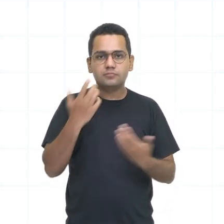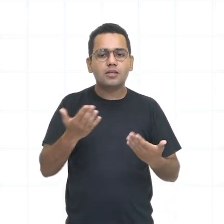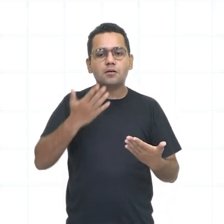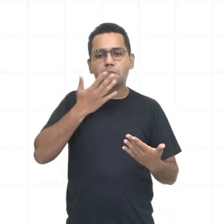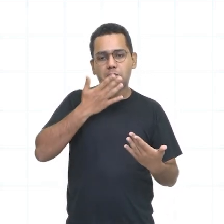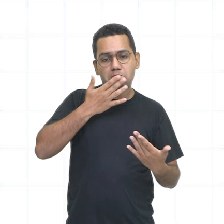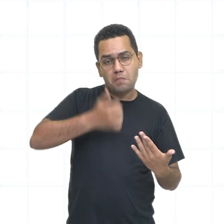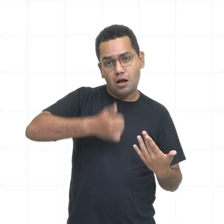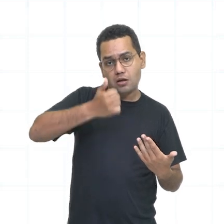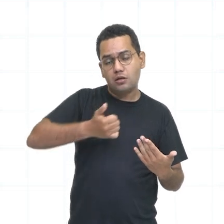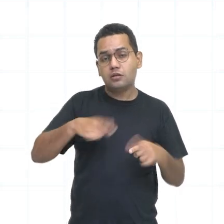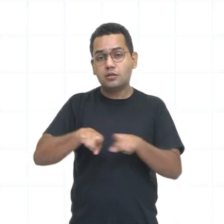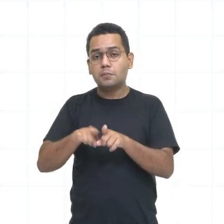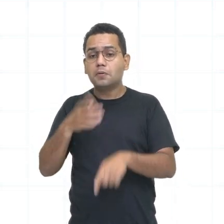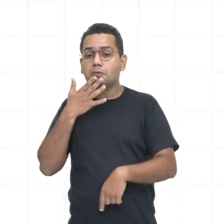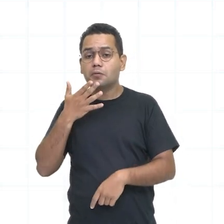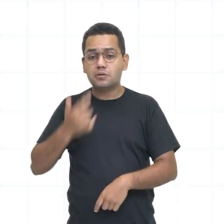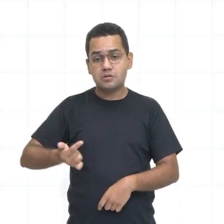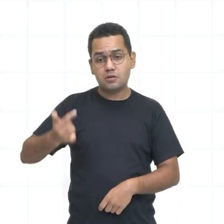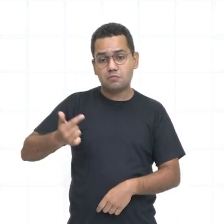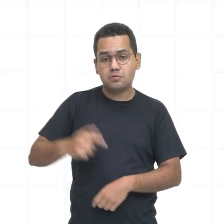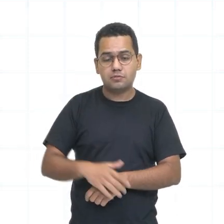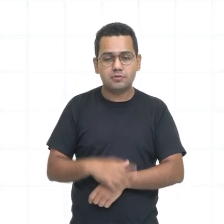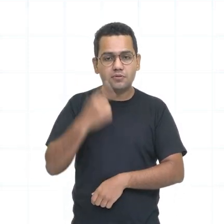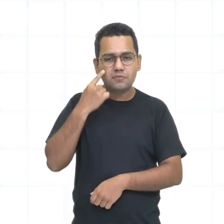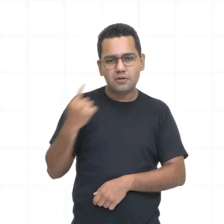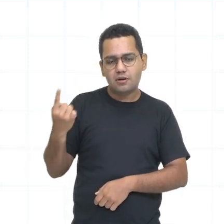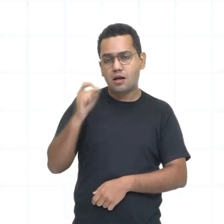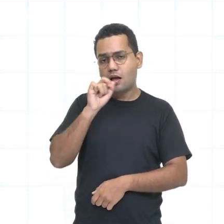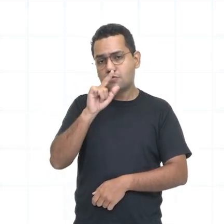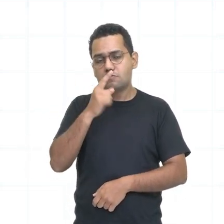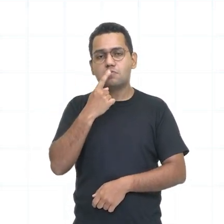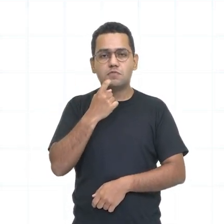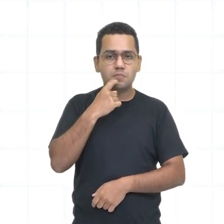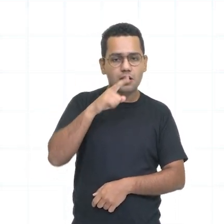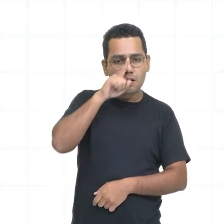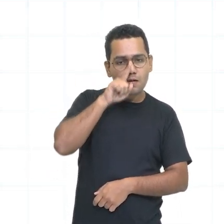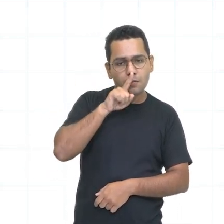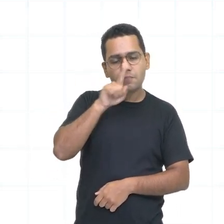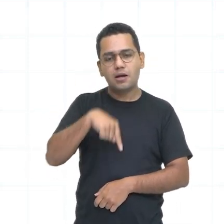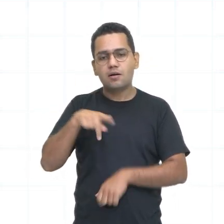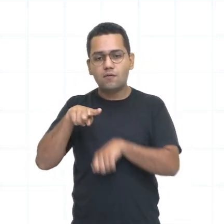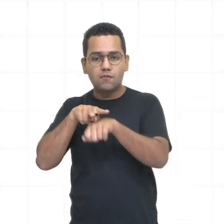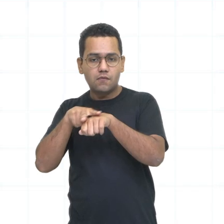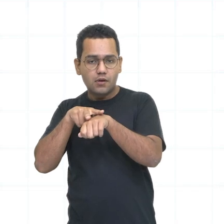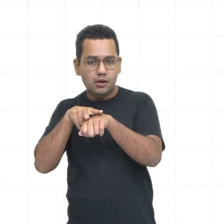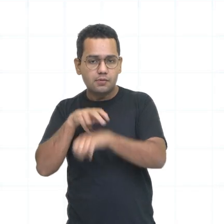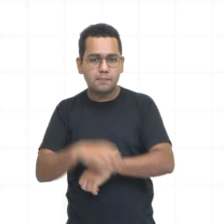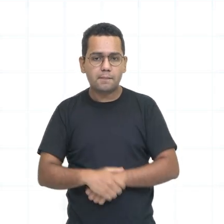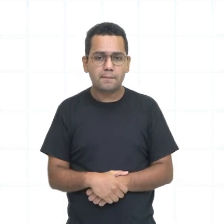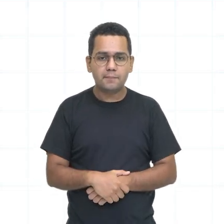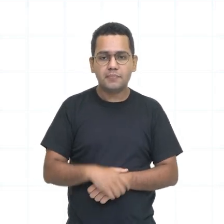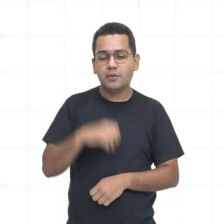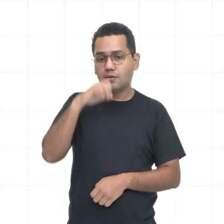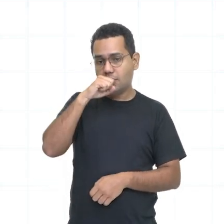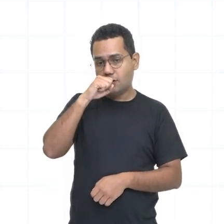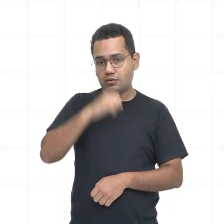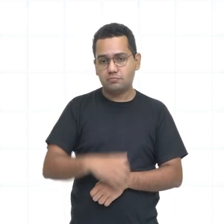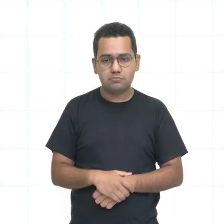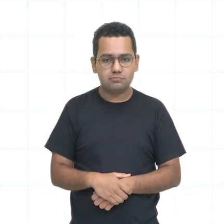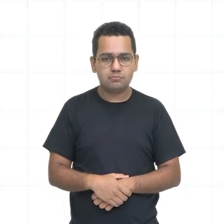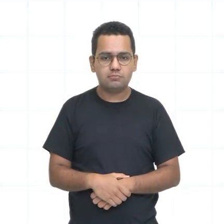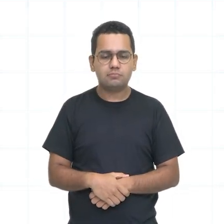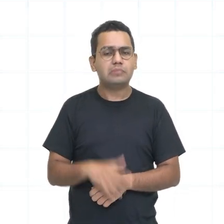cores secundárias. Como vocês podem ver, temos o azul ali, o vermelho, o amarelo, o verde, certo? E o laranja. Então, ele